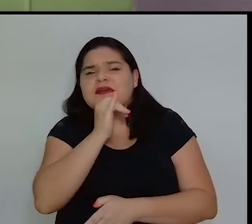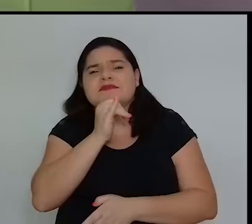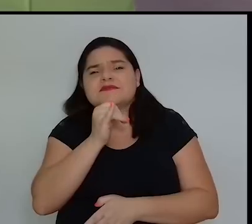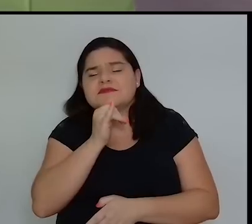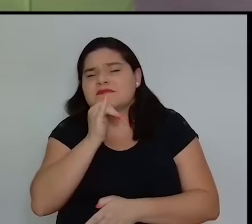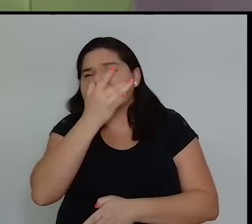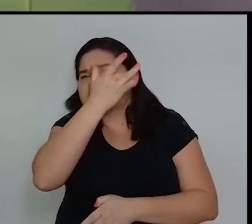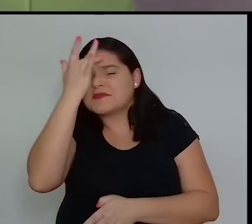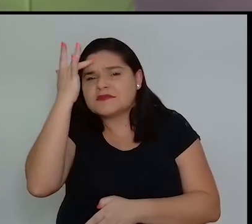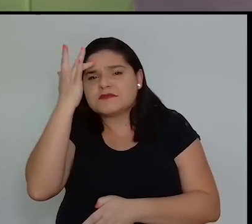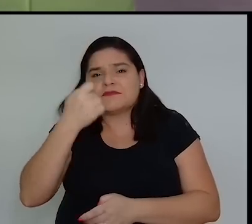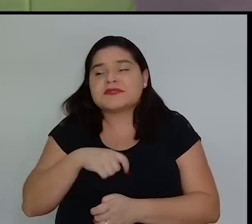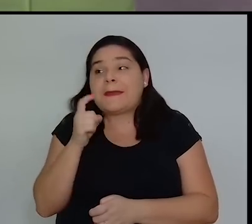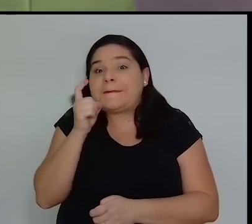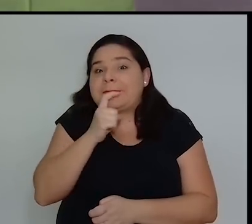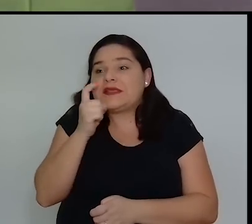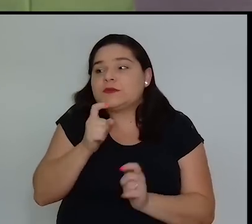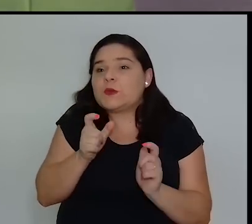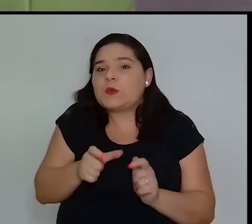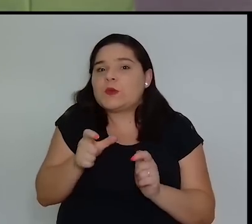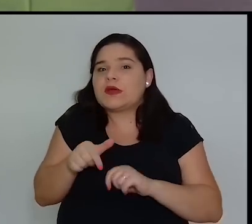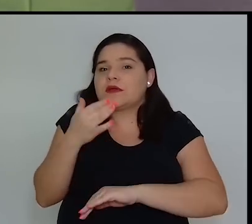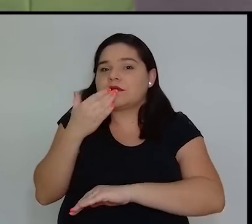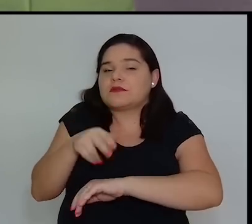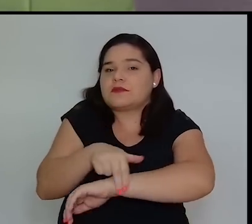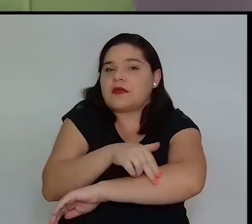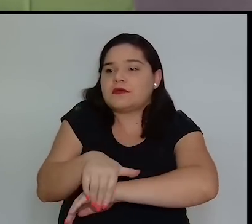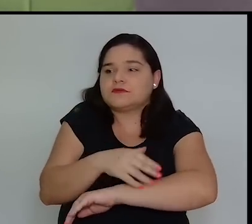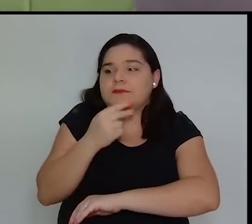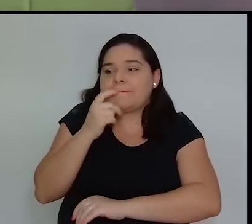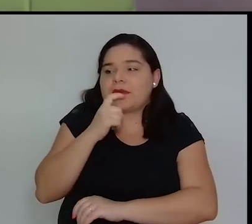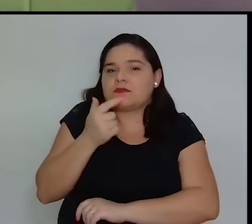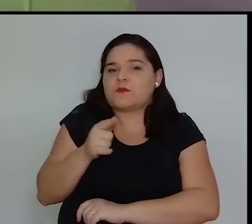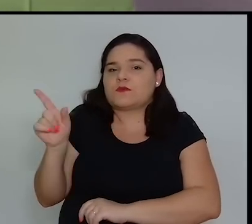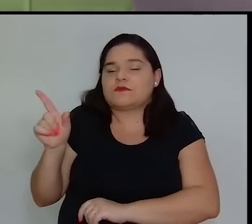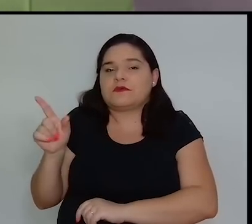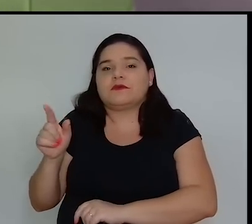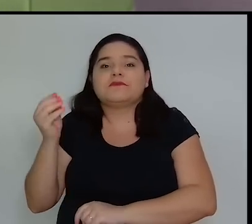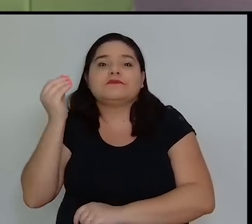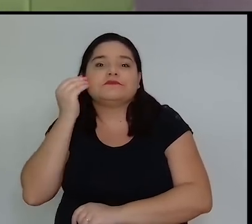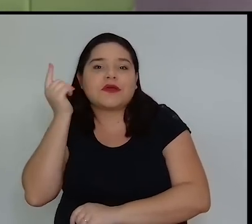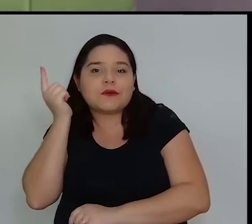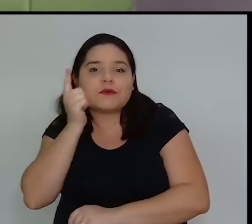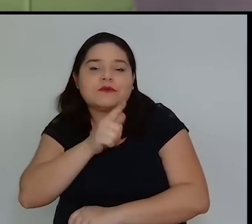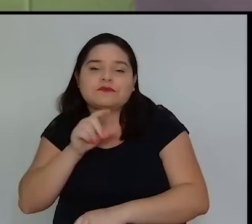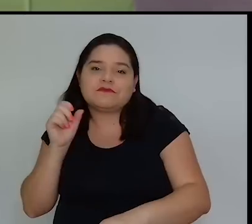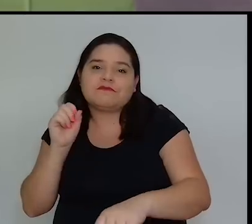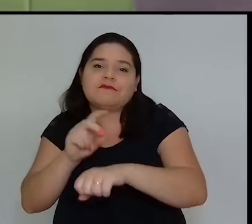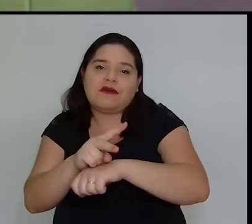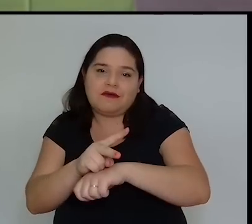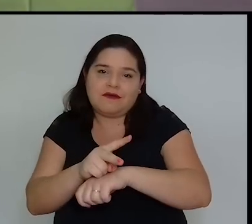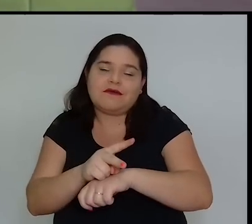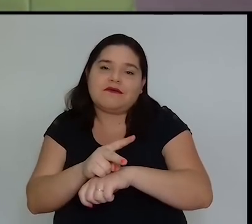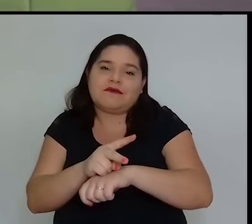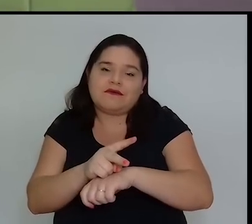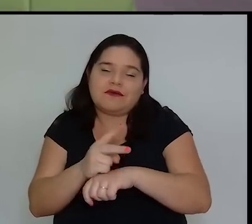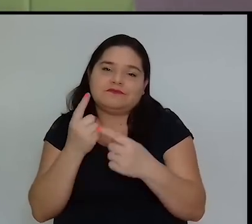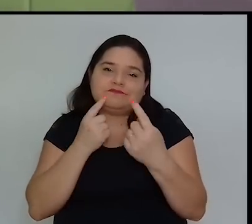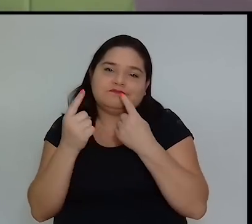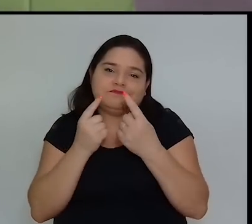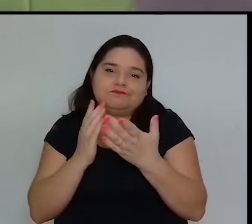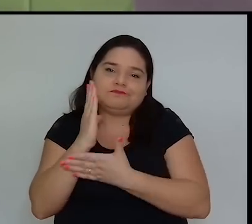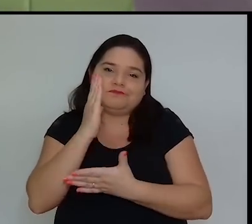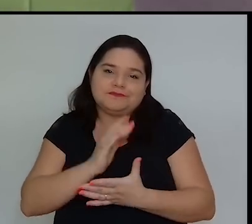que tem que mentir o lugar onde mora para conseguir uma passar uma entrevista de